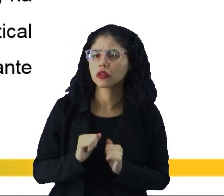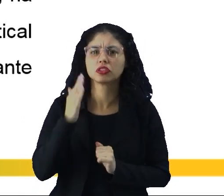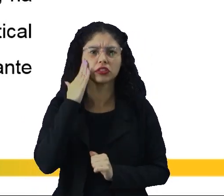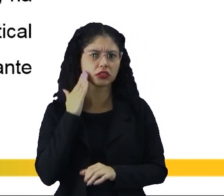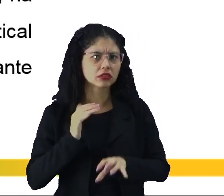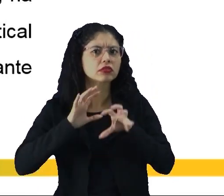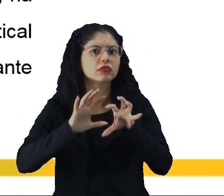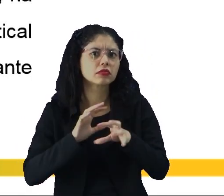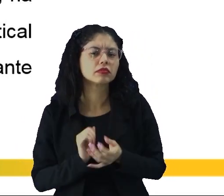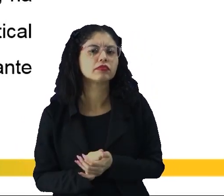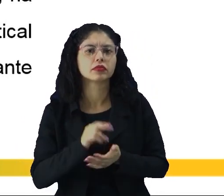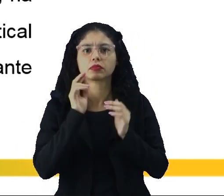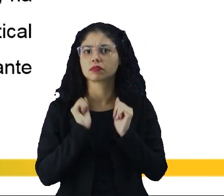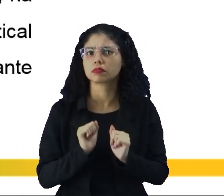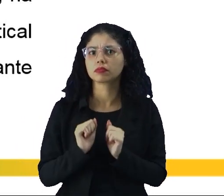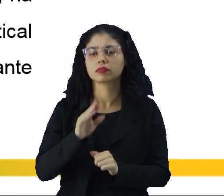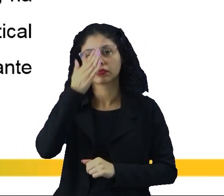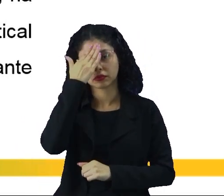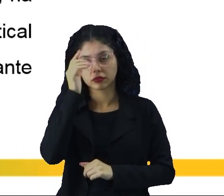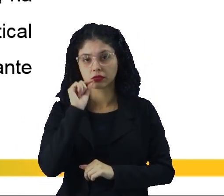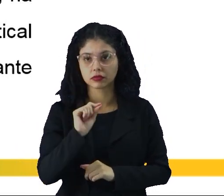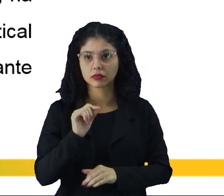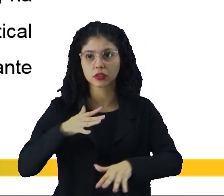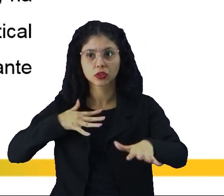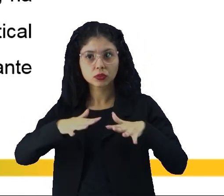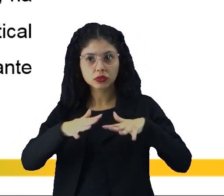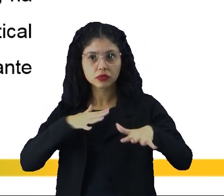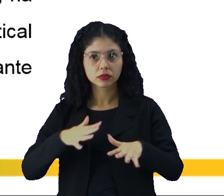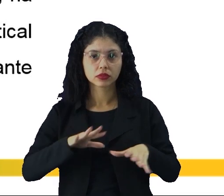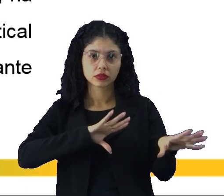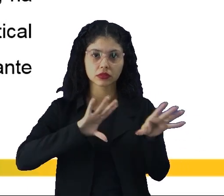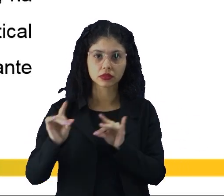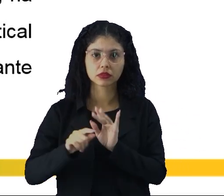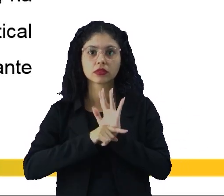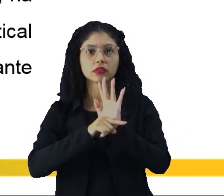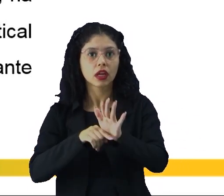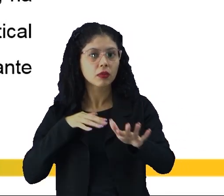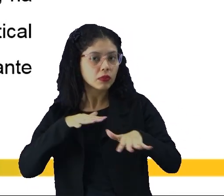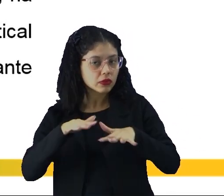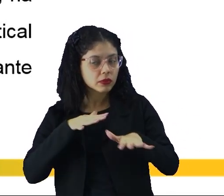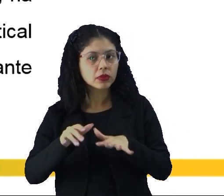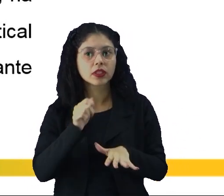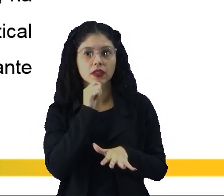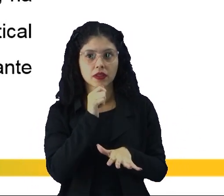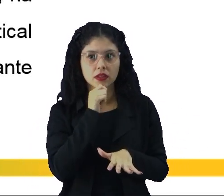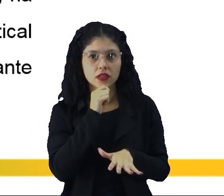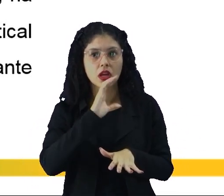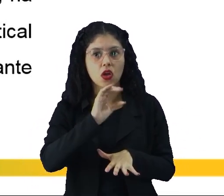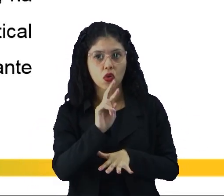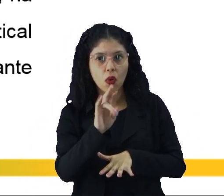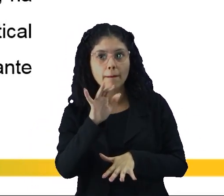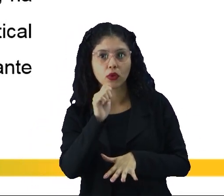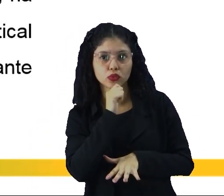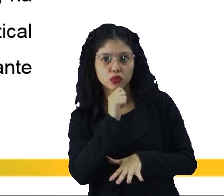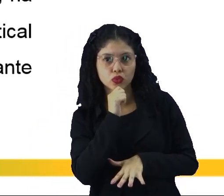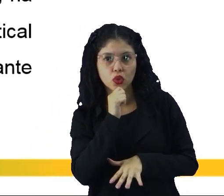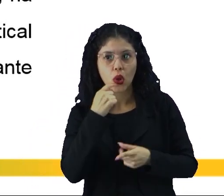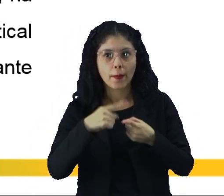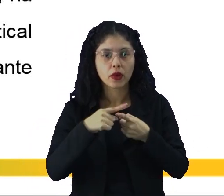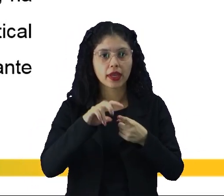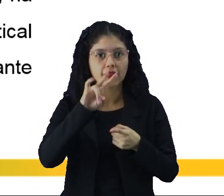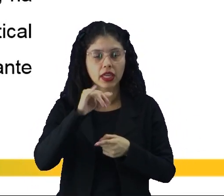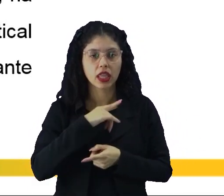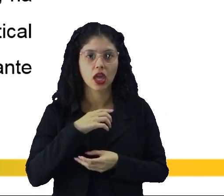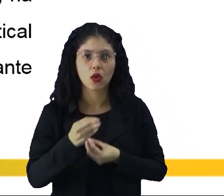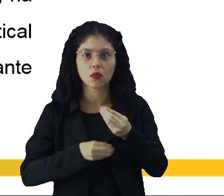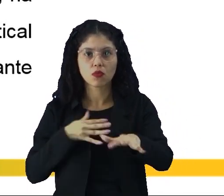entender disso? Nós podemos entender que esse movimento trata-se, né, de um movimento composto, porque ele vai ter